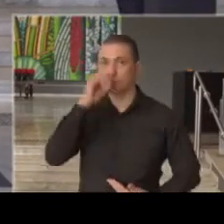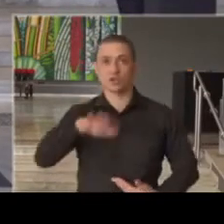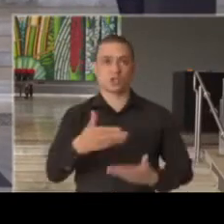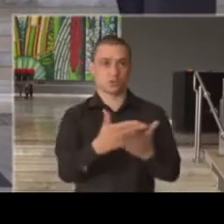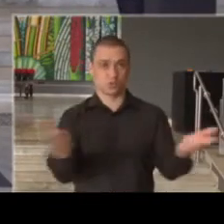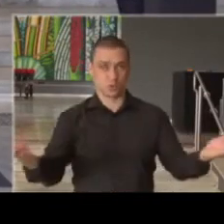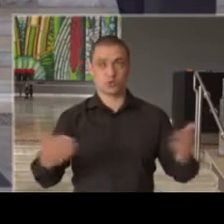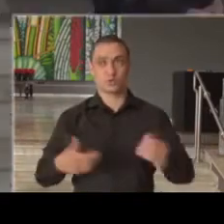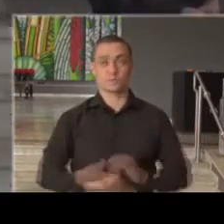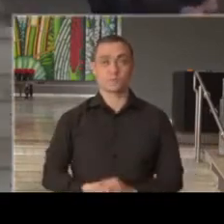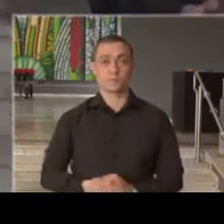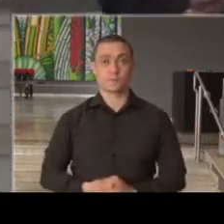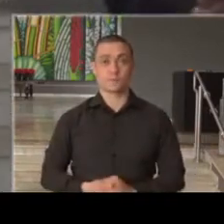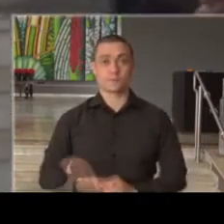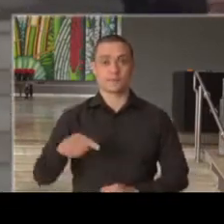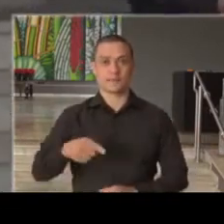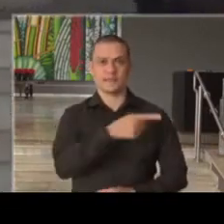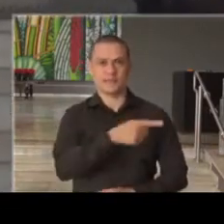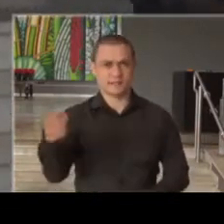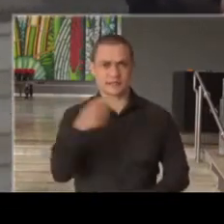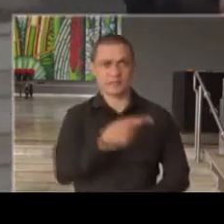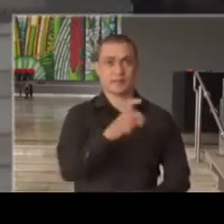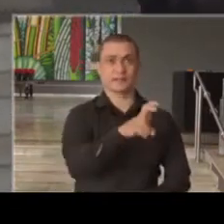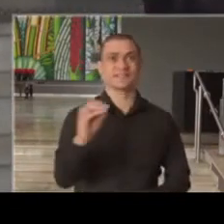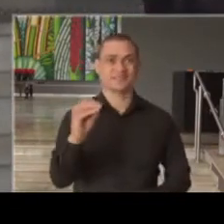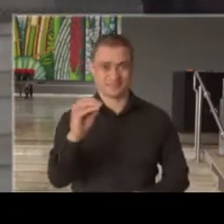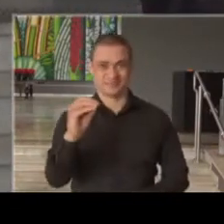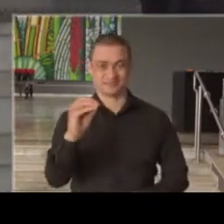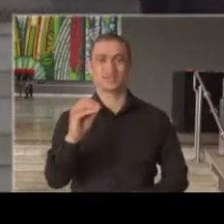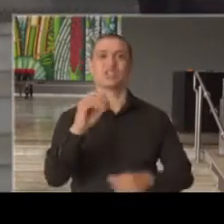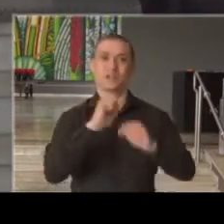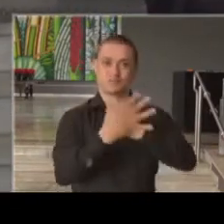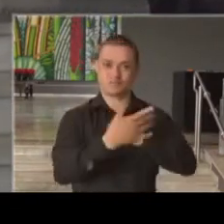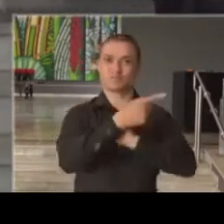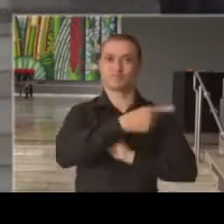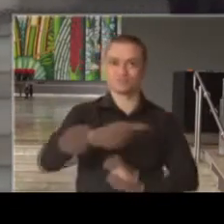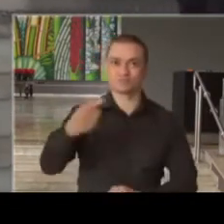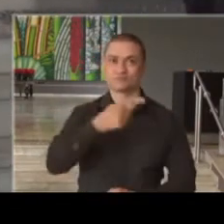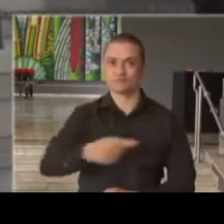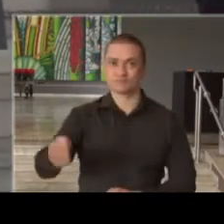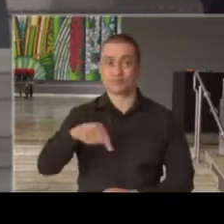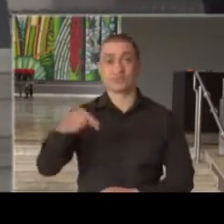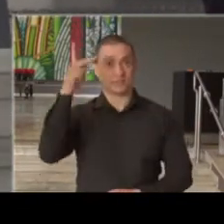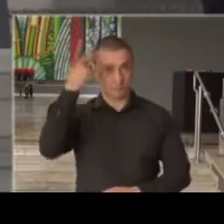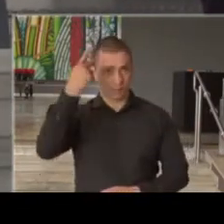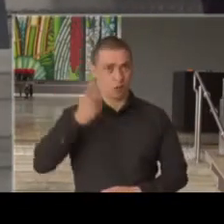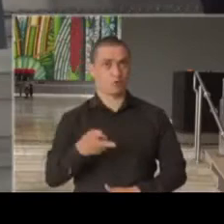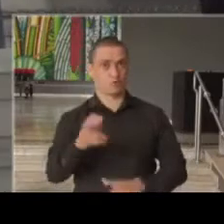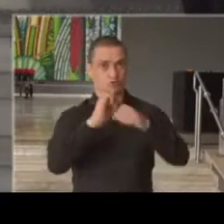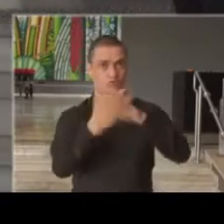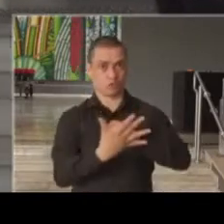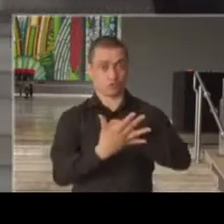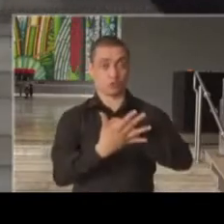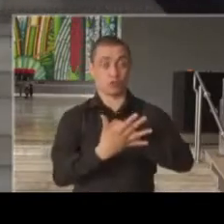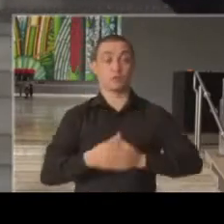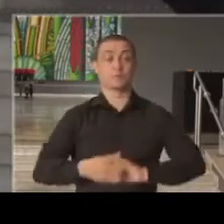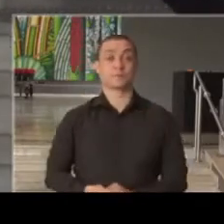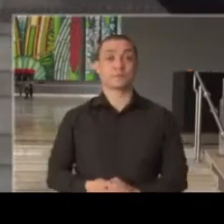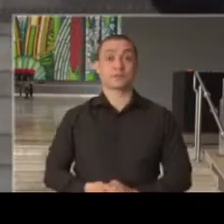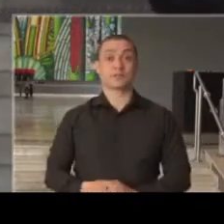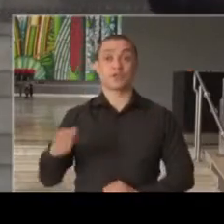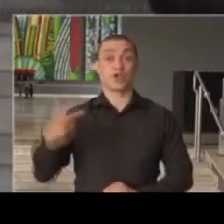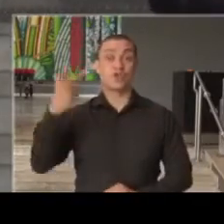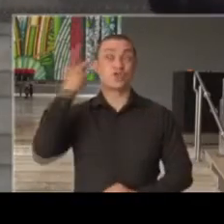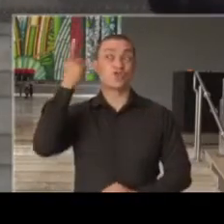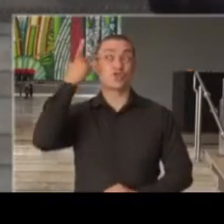todos. Estamos na 50ª semana epidemiológica. São Paulo continua na quarentena e o retorno à